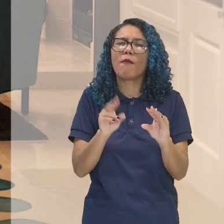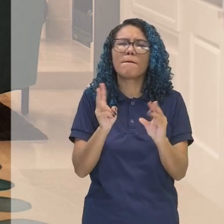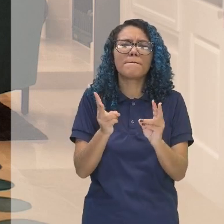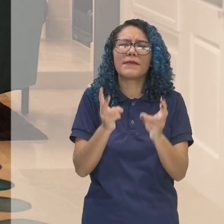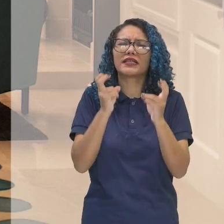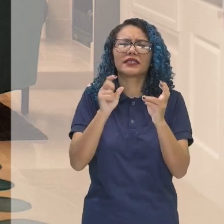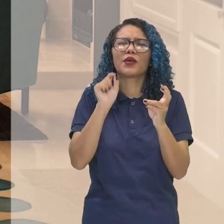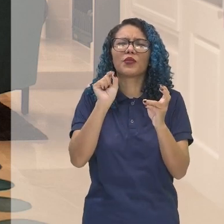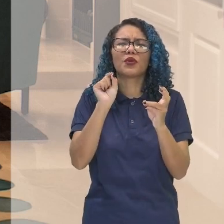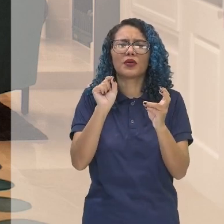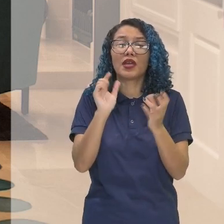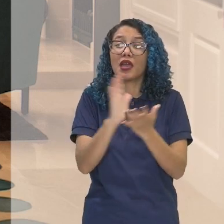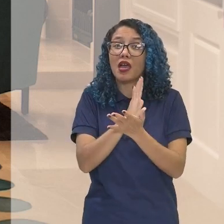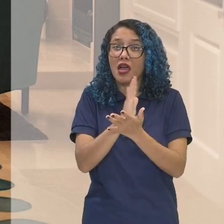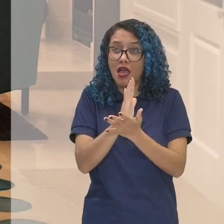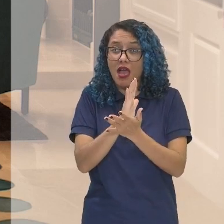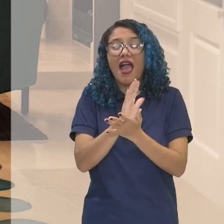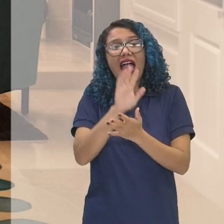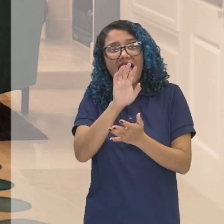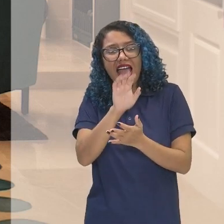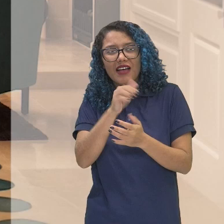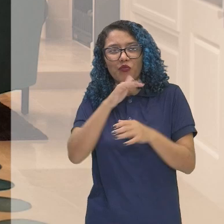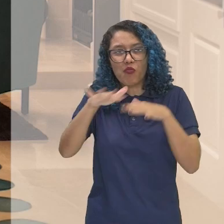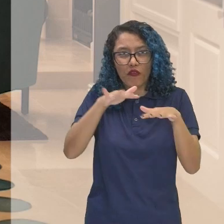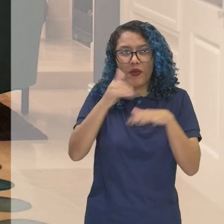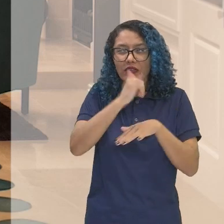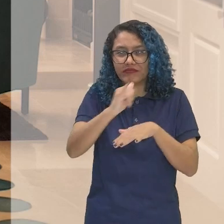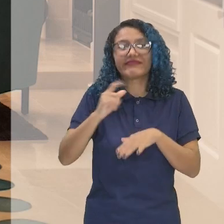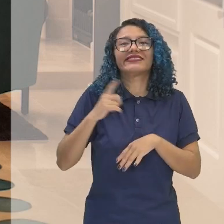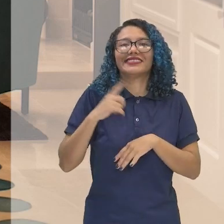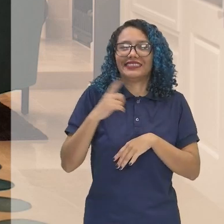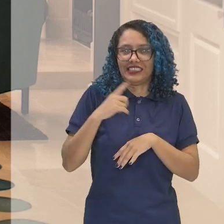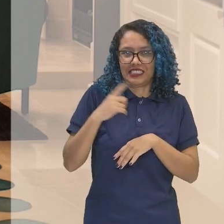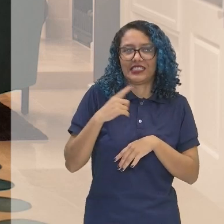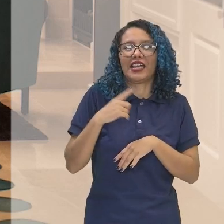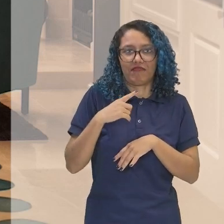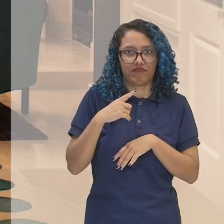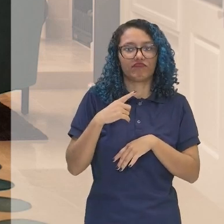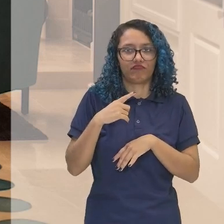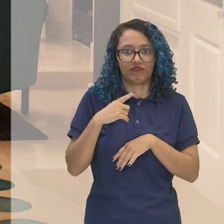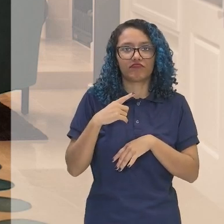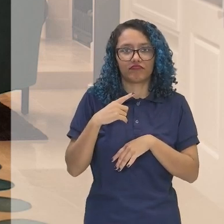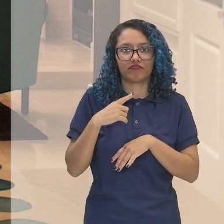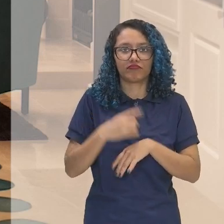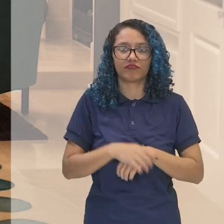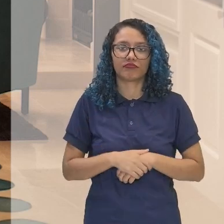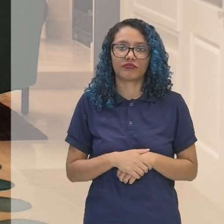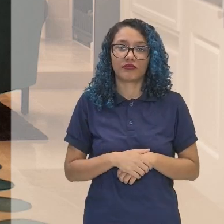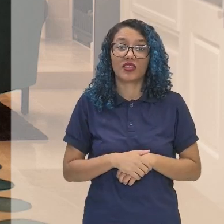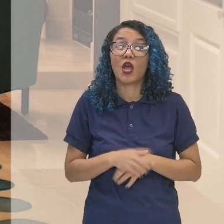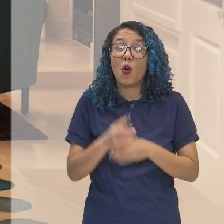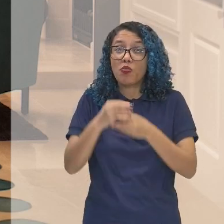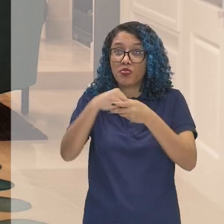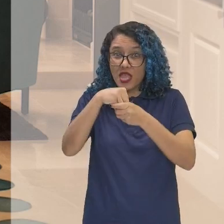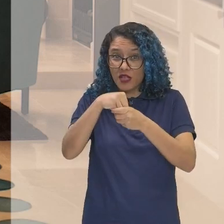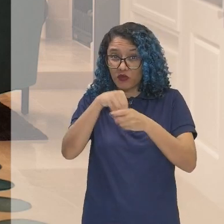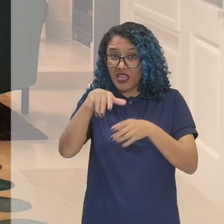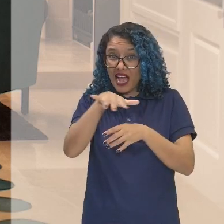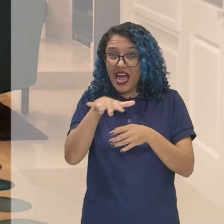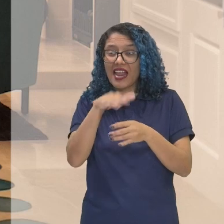que existe a eletrodinâmica. Na eletrodinâmica, existem 4 grandezas elétricas e